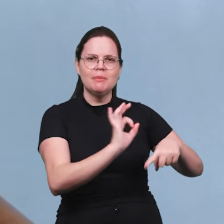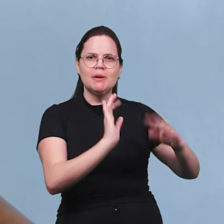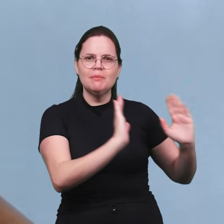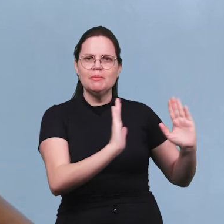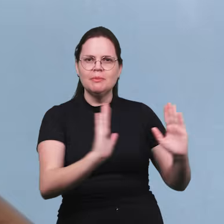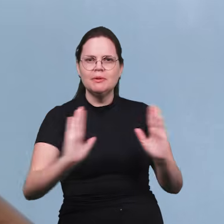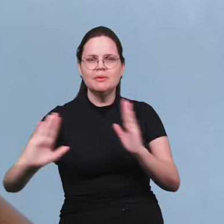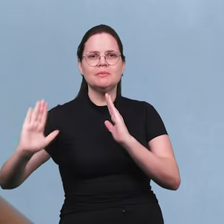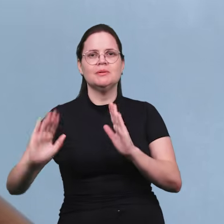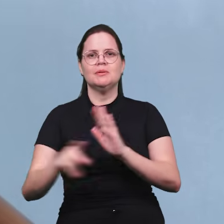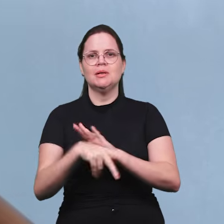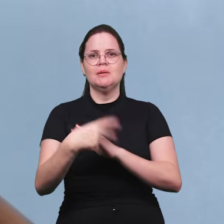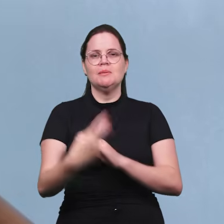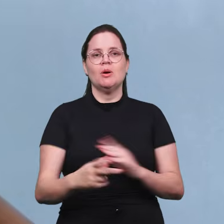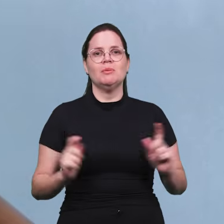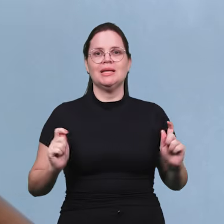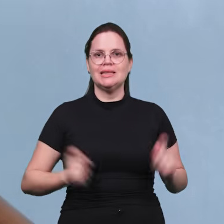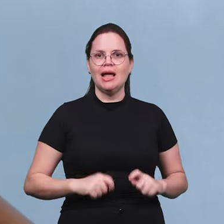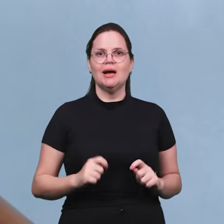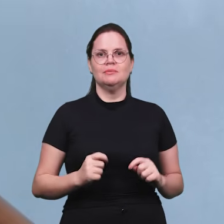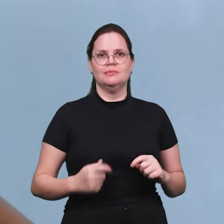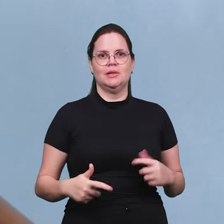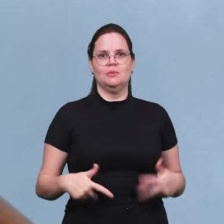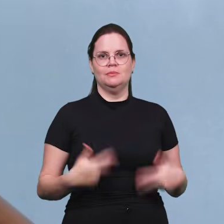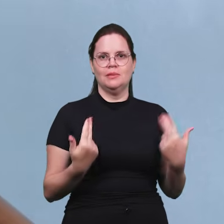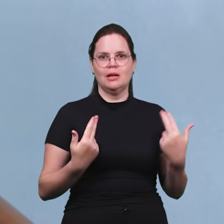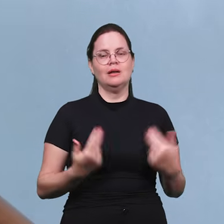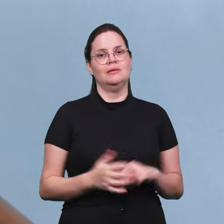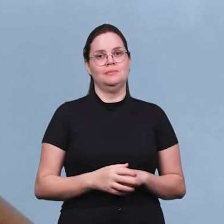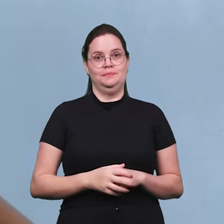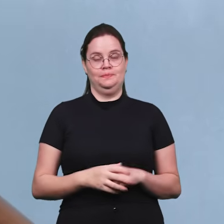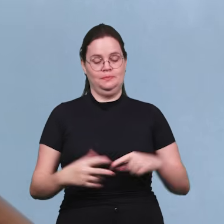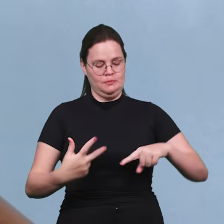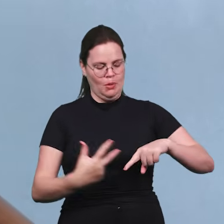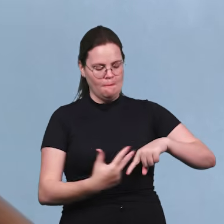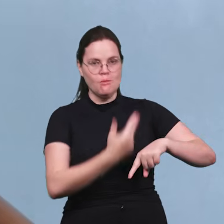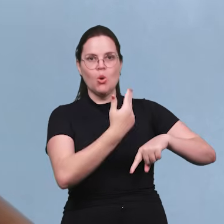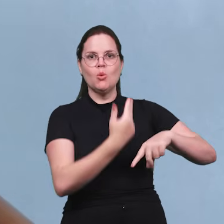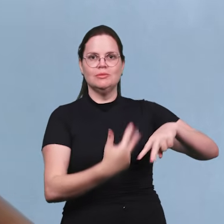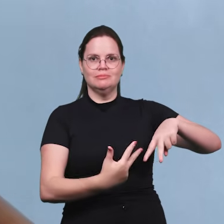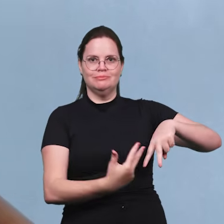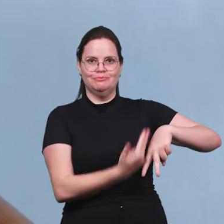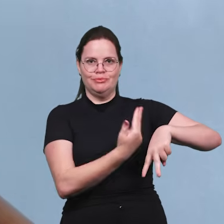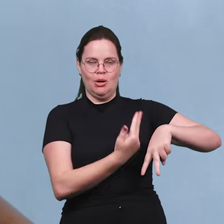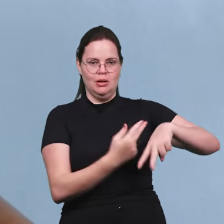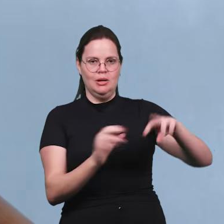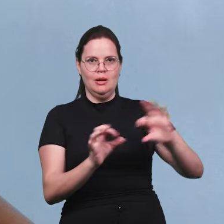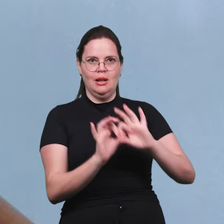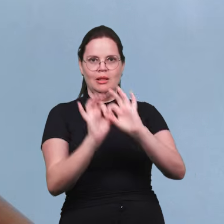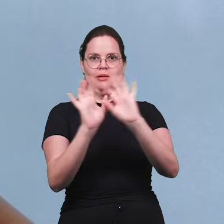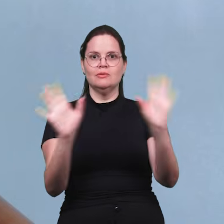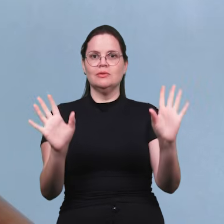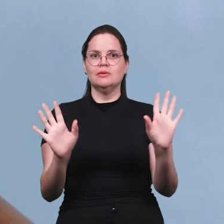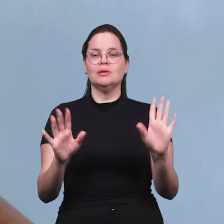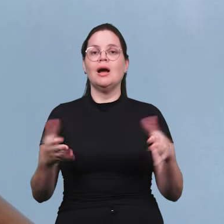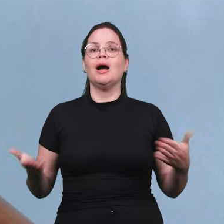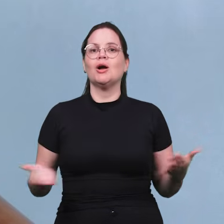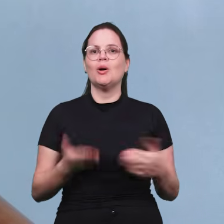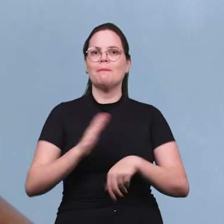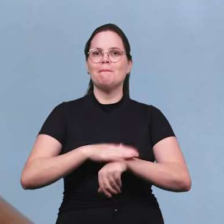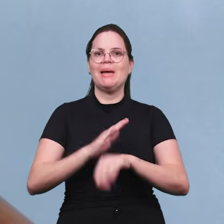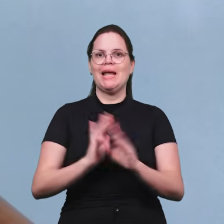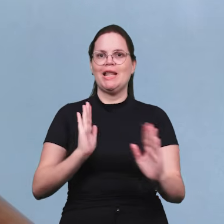programação do PME para poder operar. Mas ali operou, teve alta, e agora a recuperação,